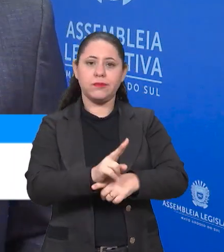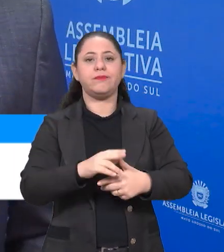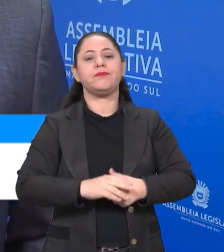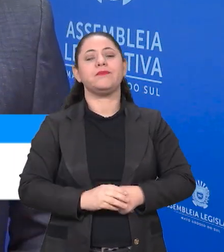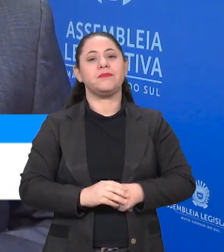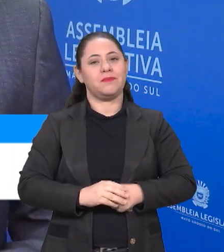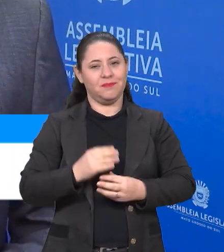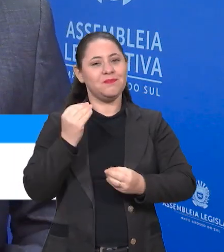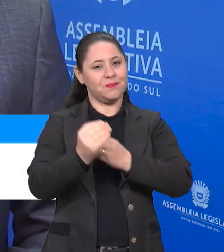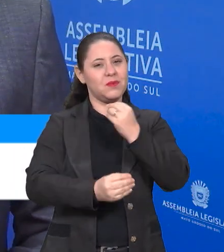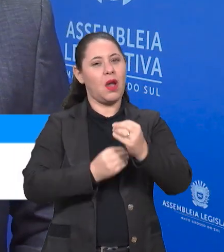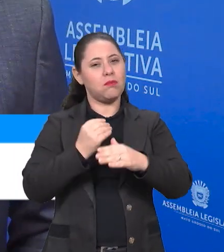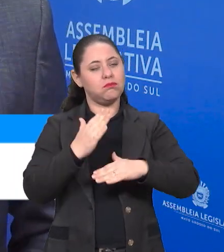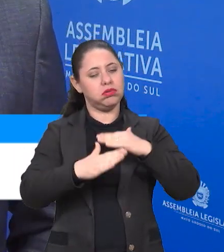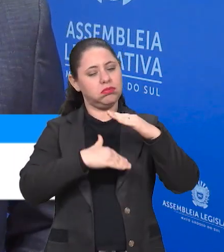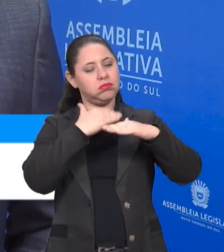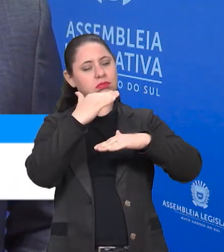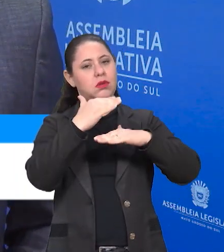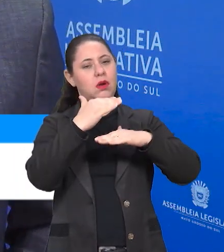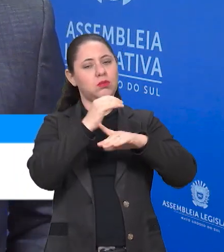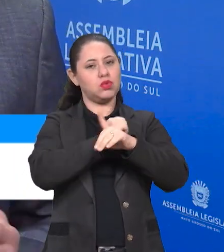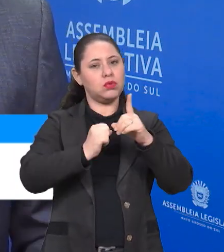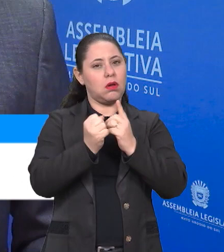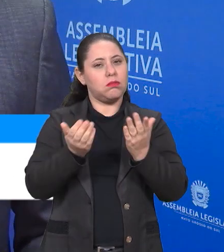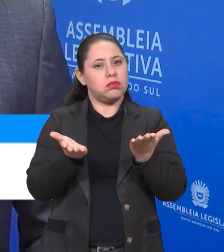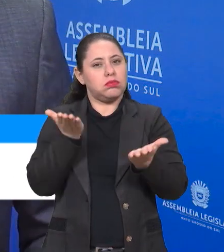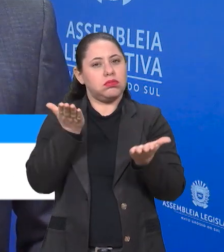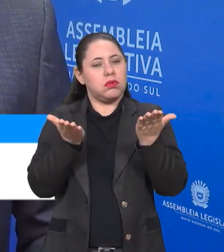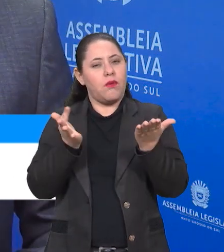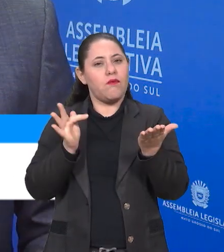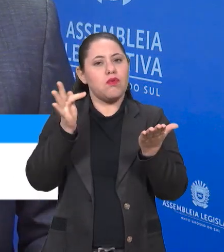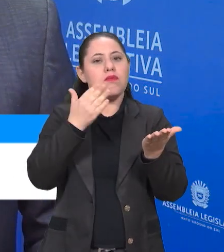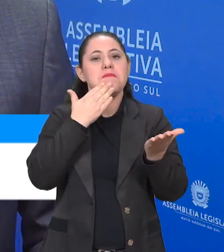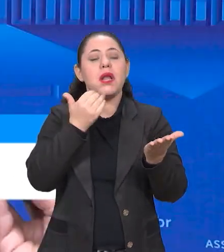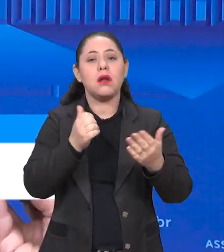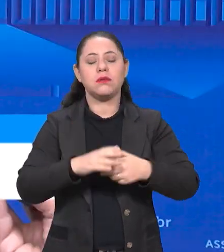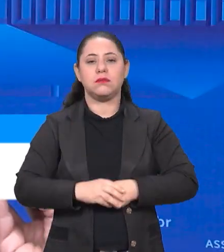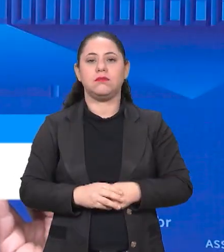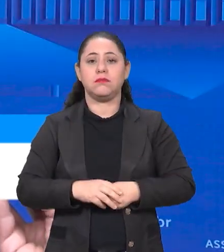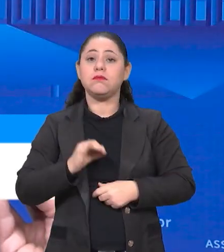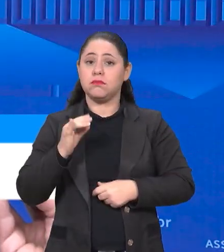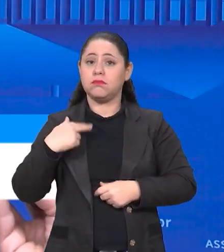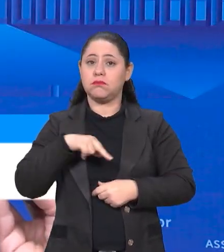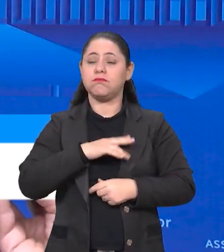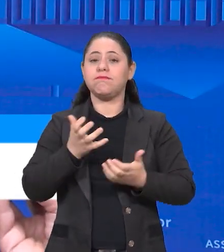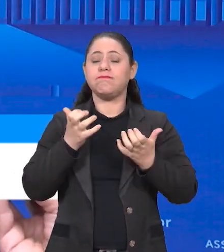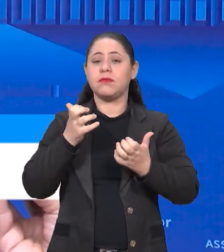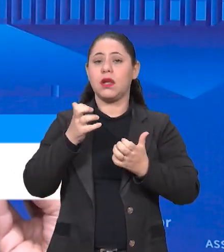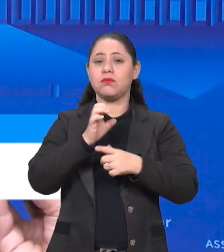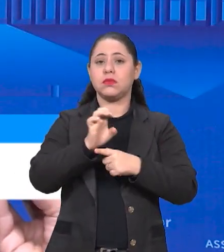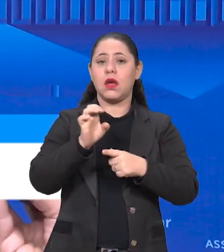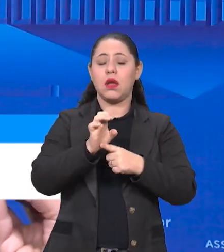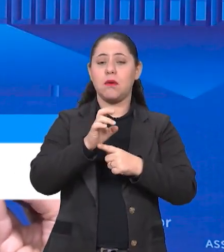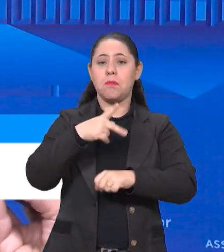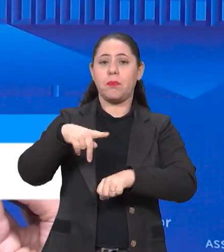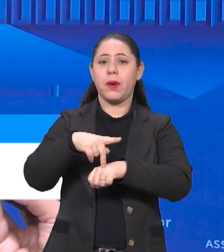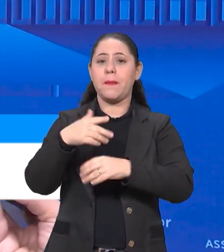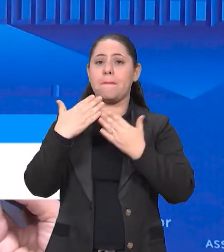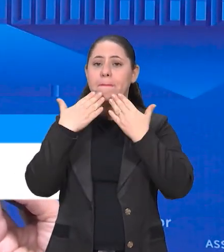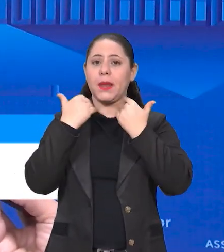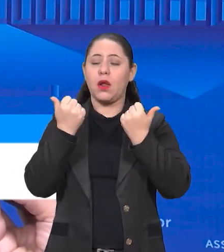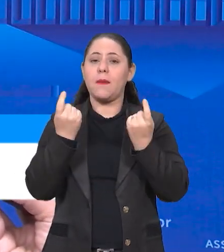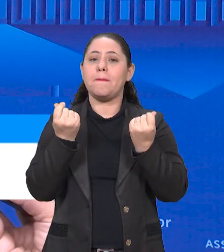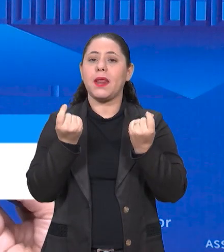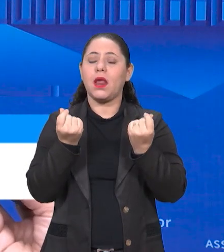por cuidados. Assim, floresce uma sociedade mais equilibrada e próspera. Se a gente quer um Estado e um país melhor,